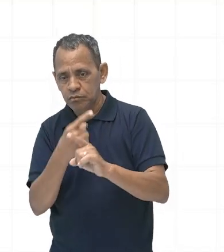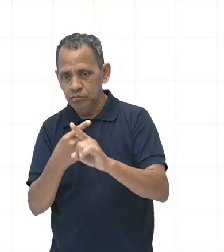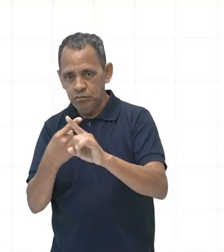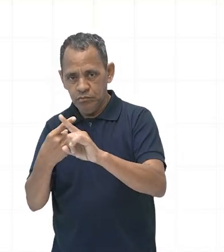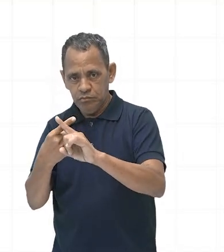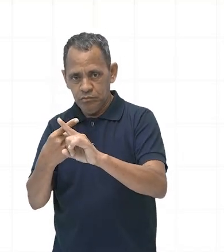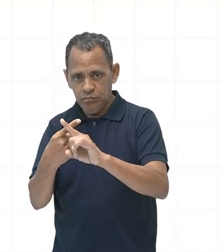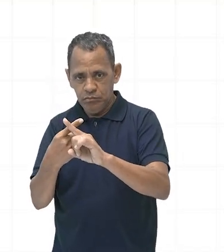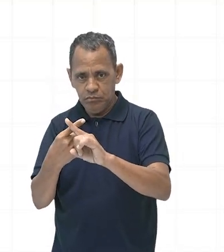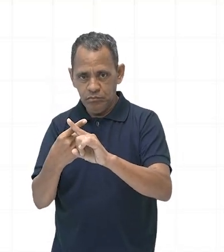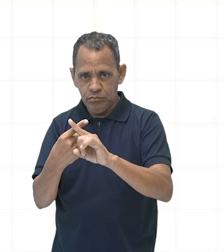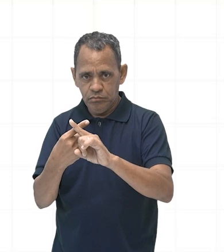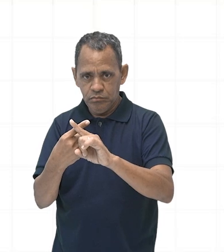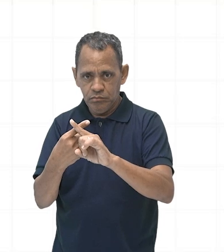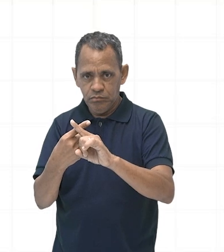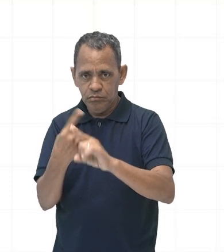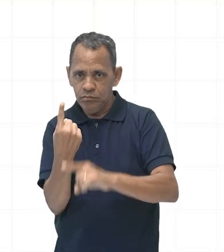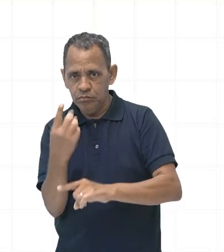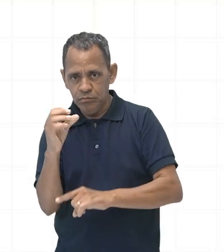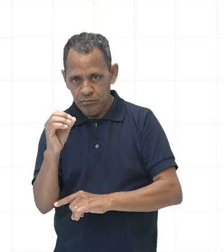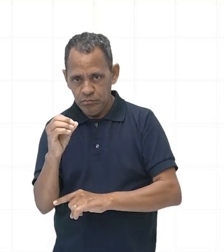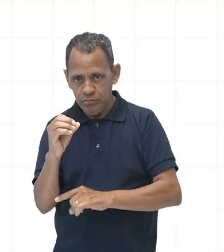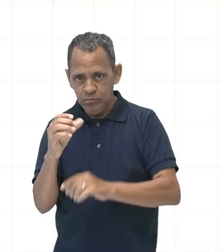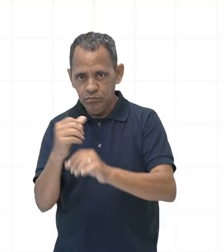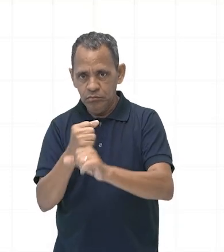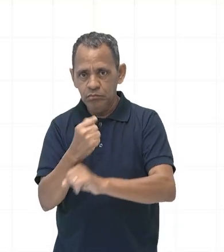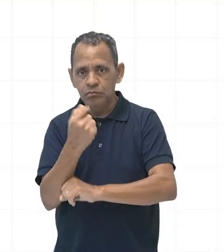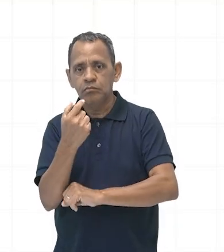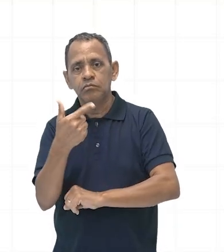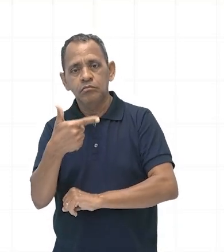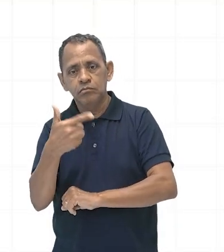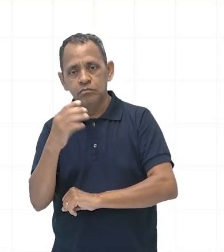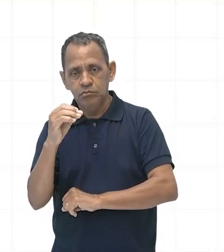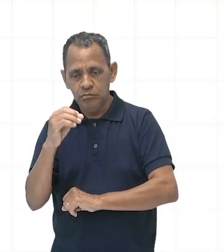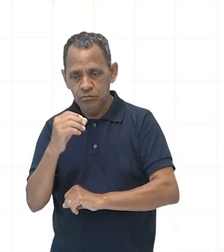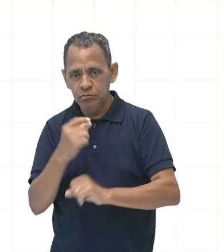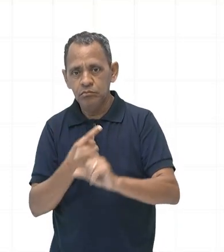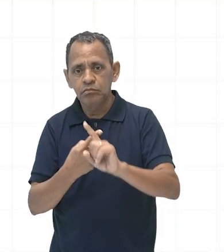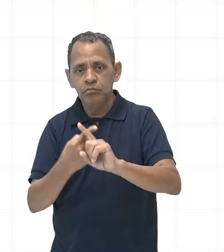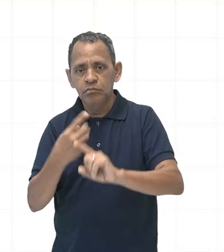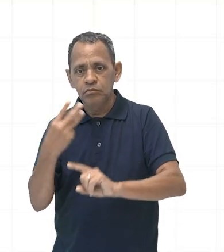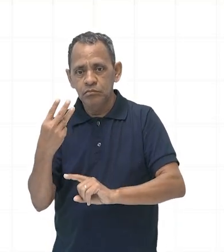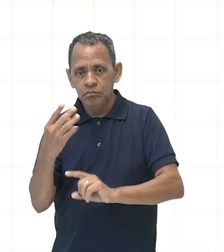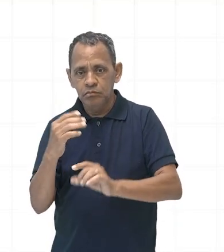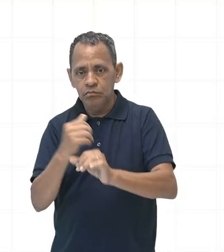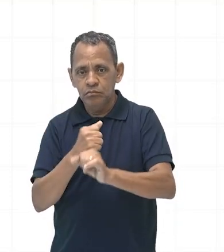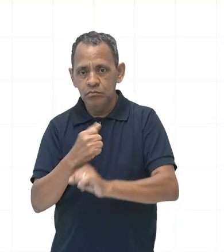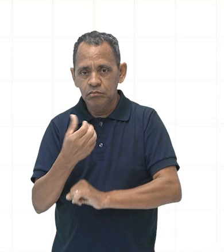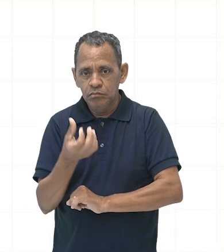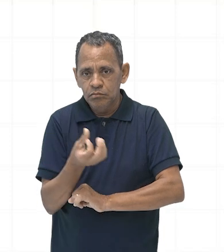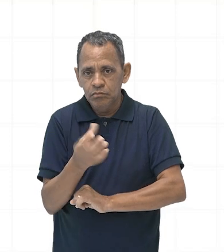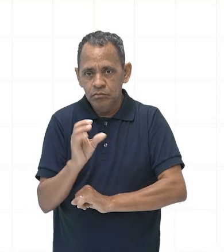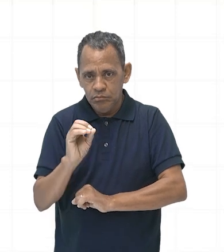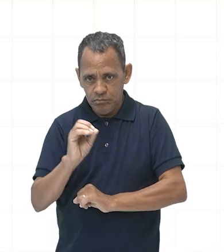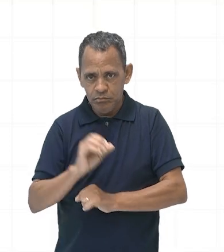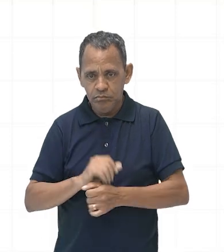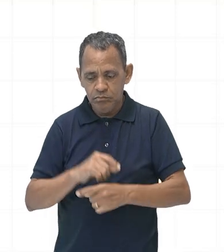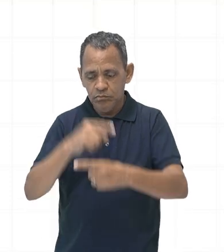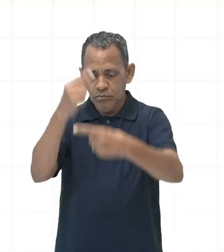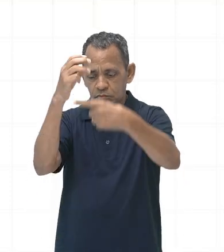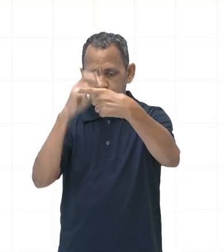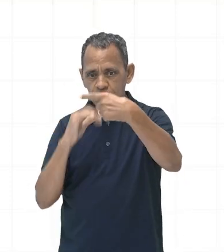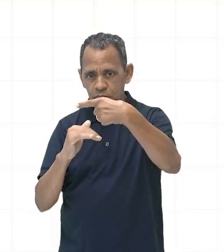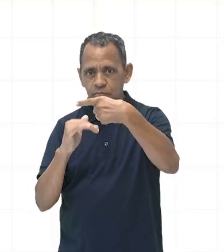3, então 20 vezes 10 dá 200, vezes 3, 600. Fazendo o produto aqui embaixo,